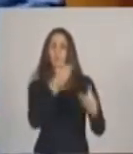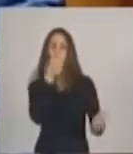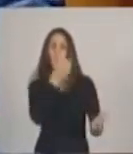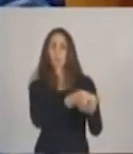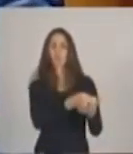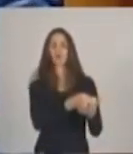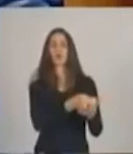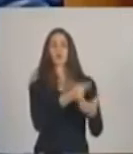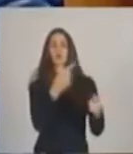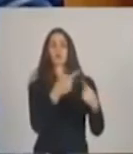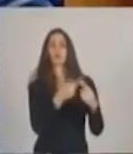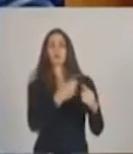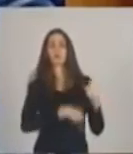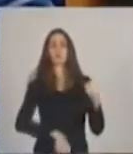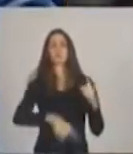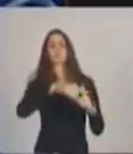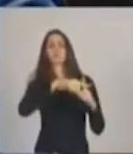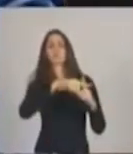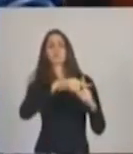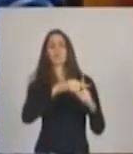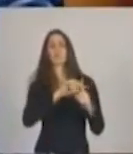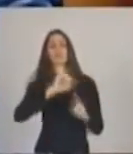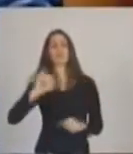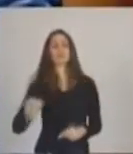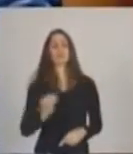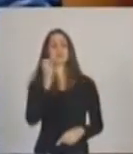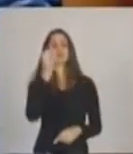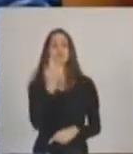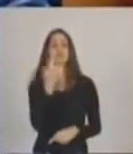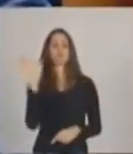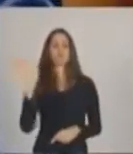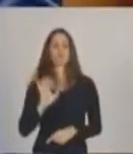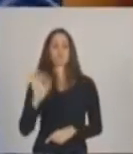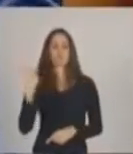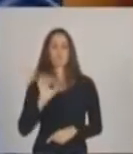excesso, acrescido de correção monetária e juros de 1% ao mês.